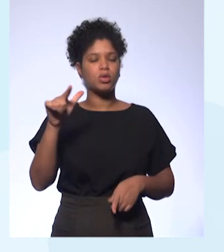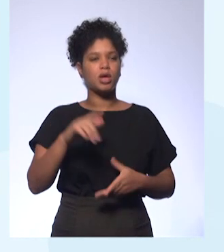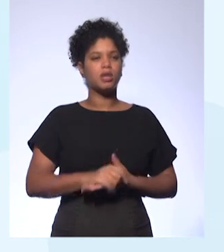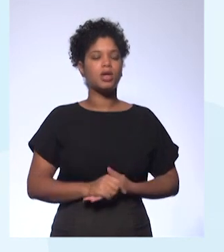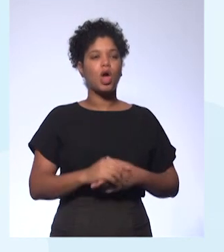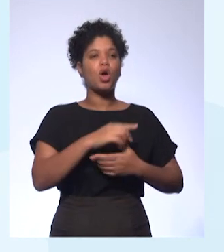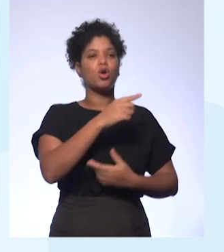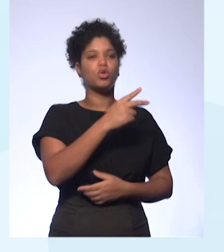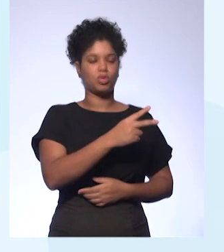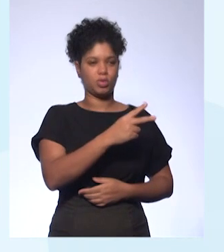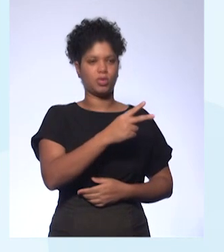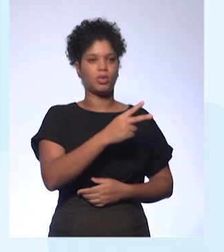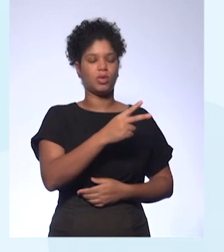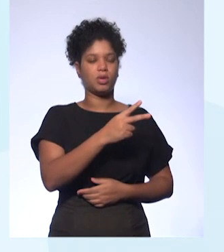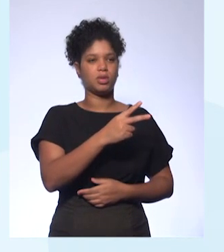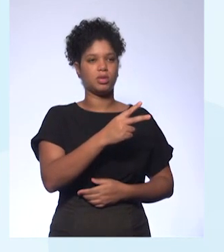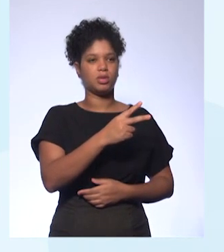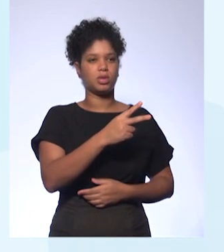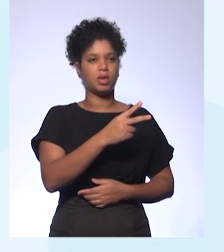2